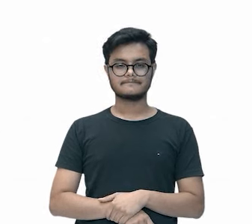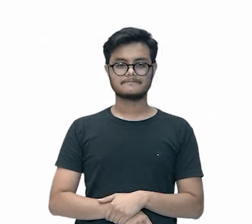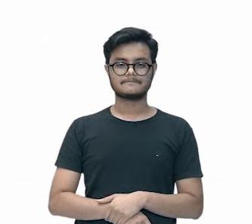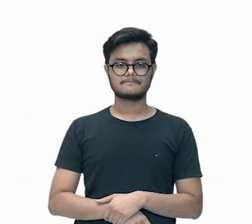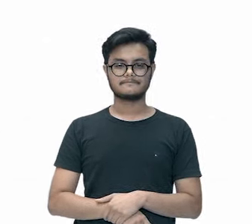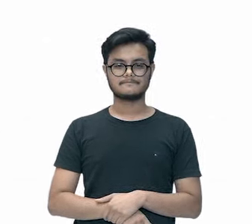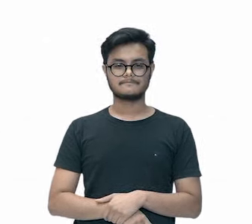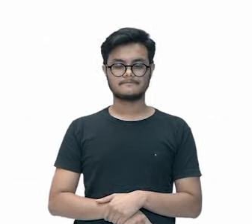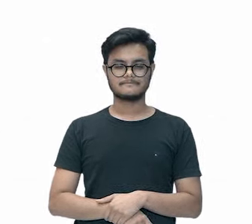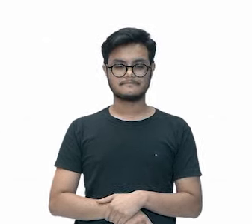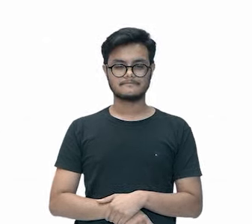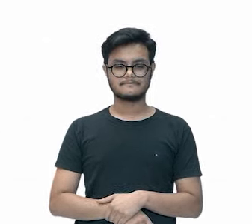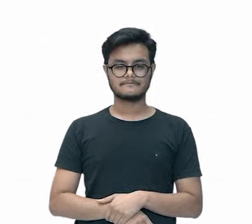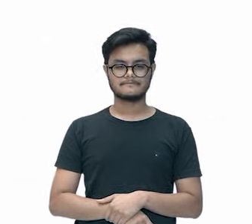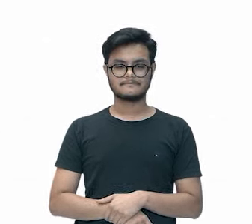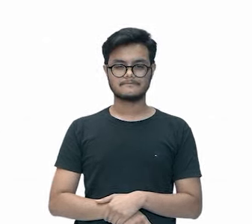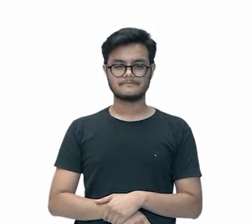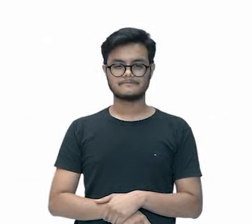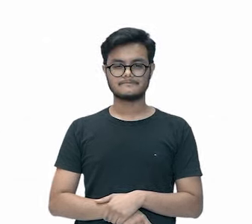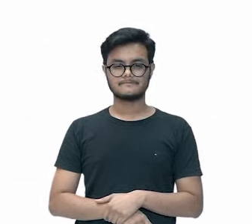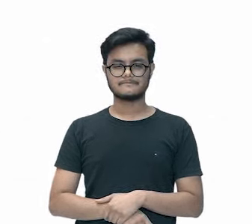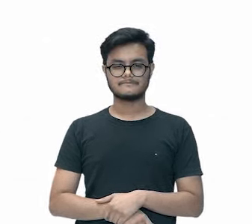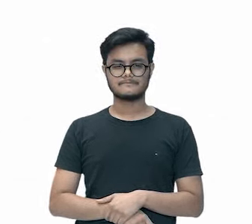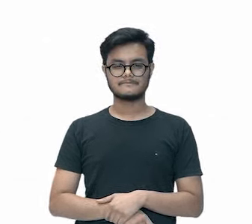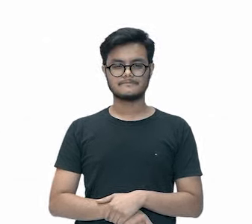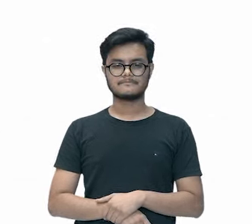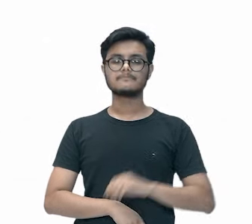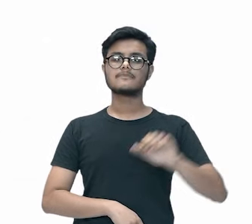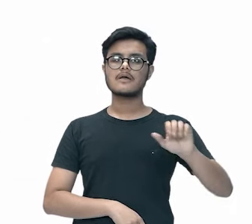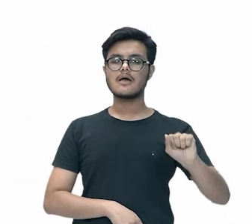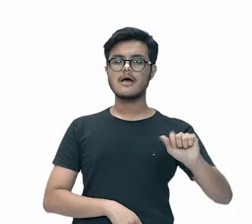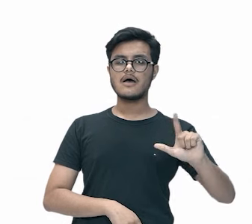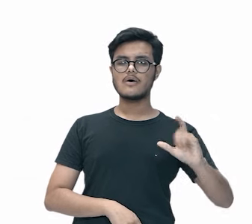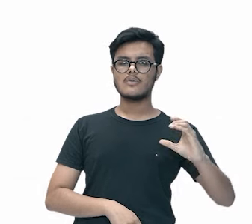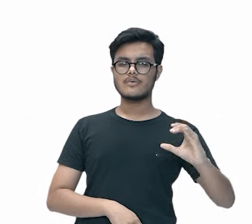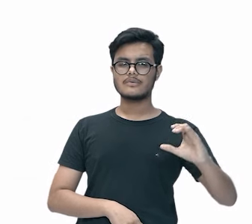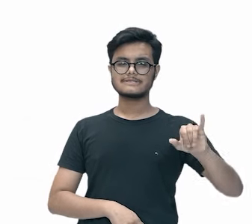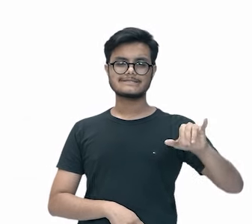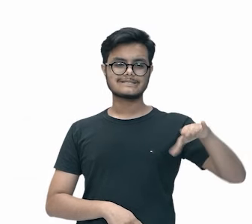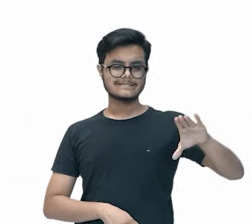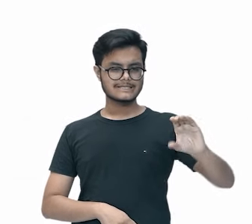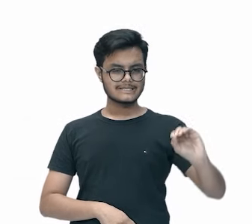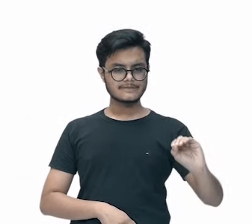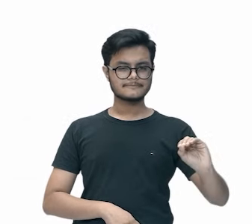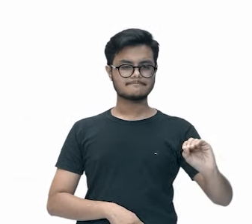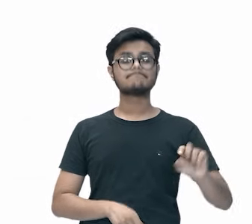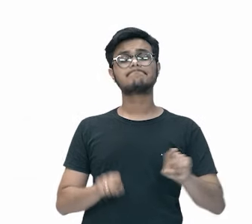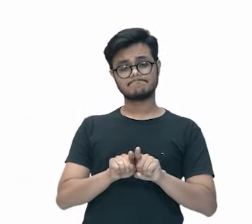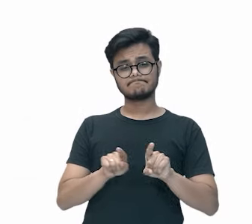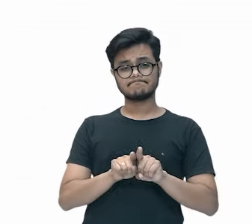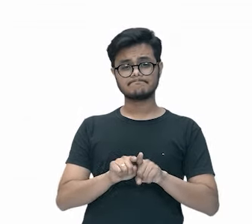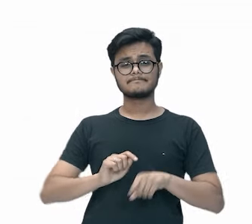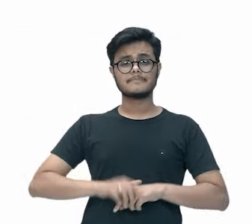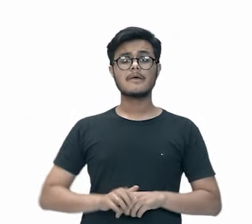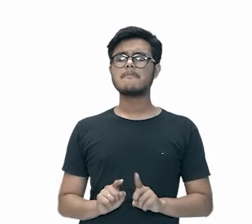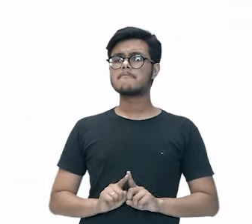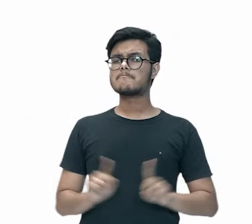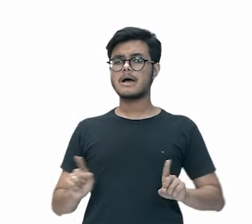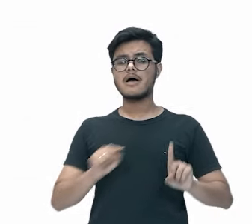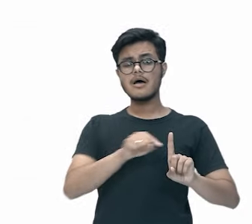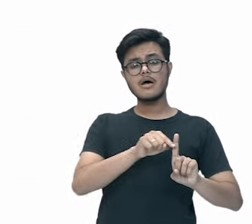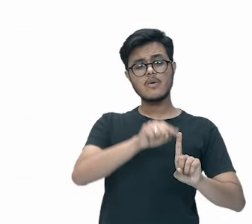Então, um alceno tem uma ligação dupla. O que é um alcino? Um alcino também é um hidrocarboneto, mas que ele